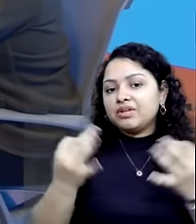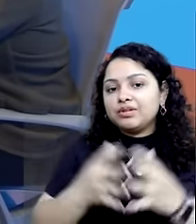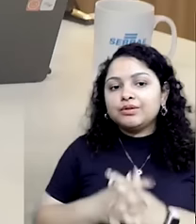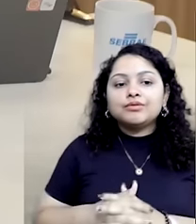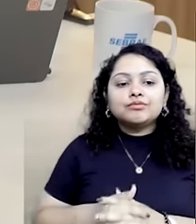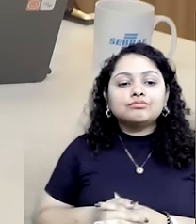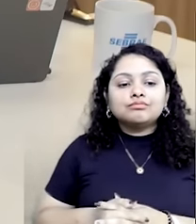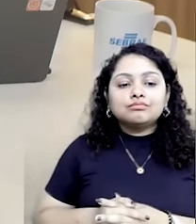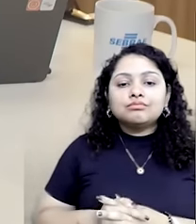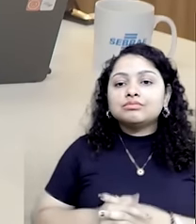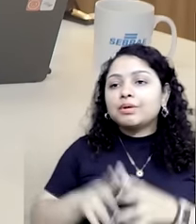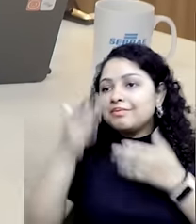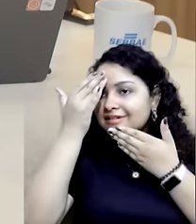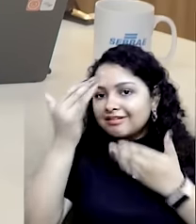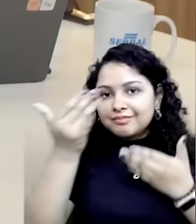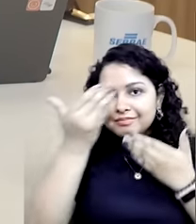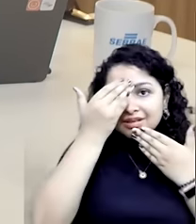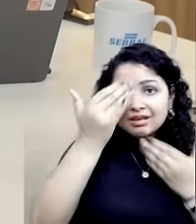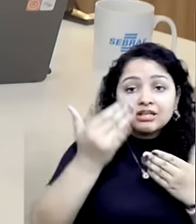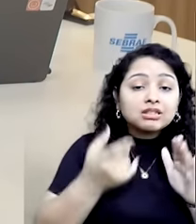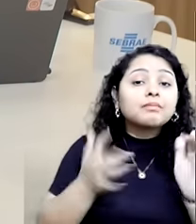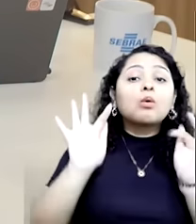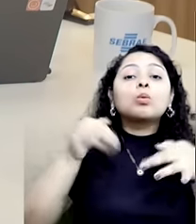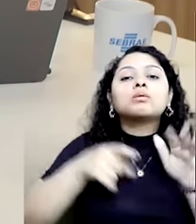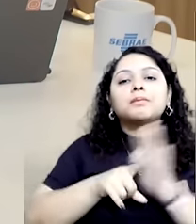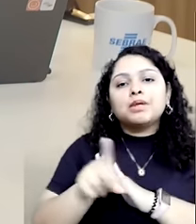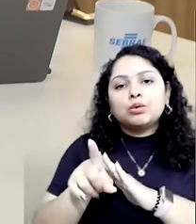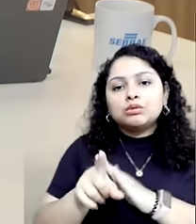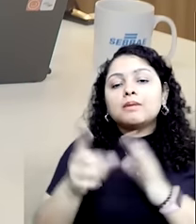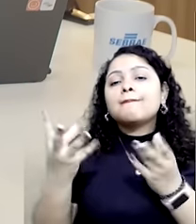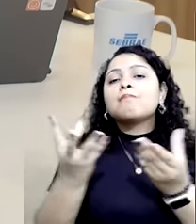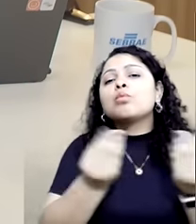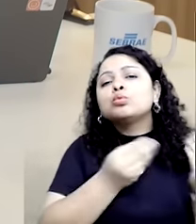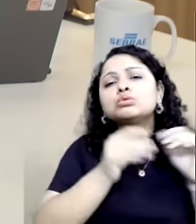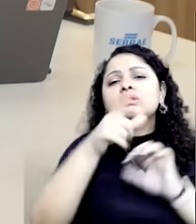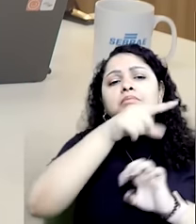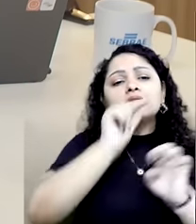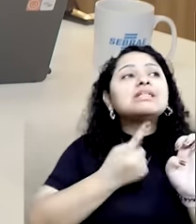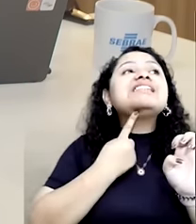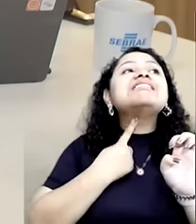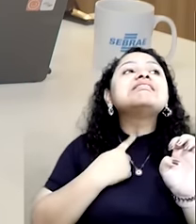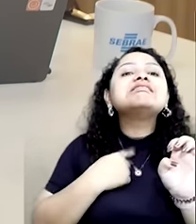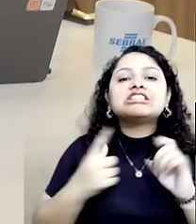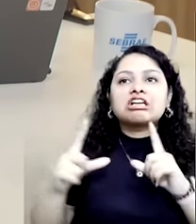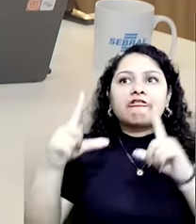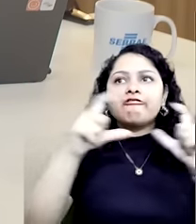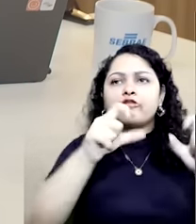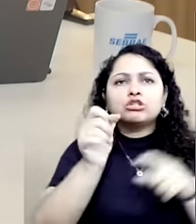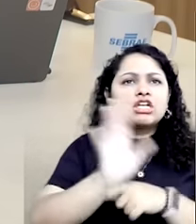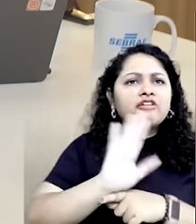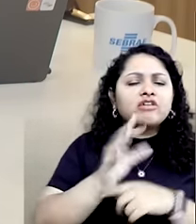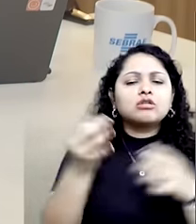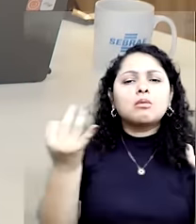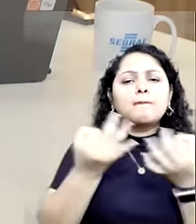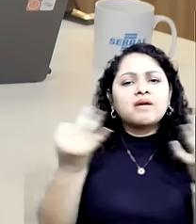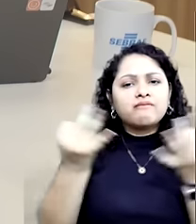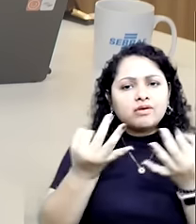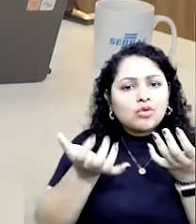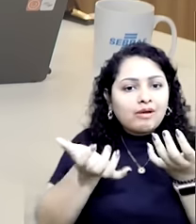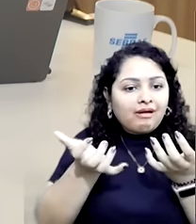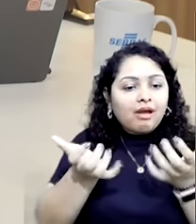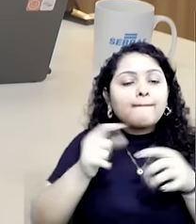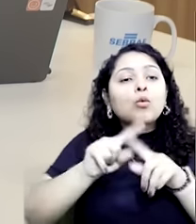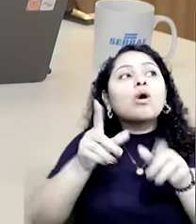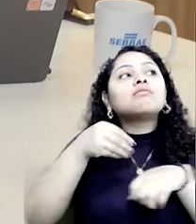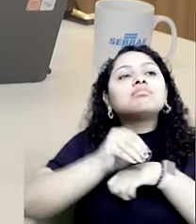empreendedores desejam aquela foto aquele vídeo perfeito e qual a dica que vocês podem sugerir para que eles se joguem na internet